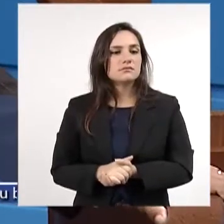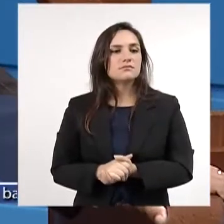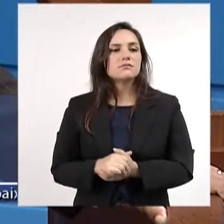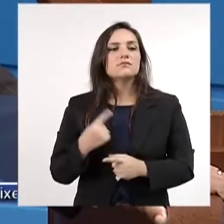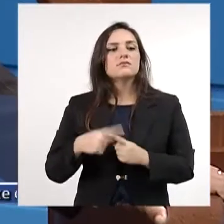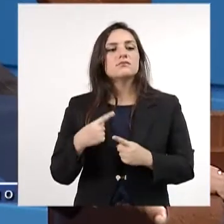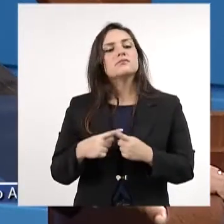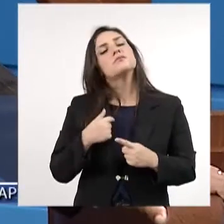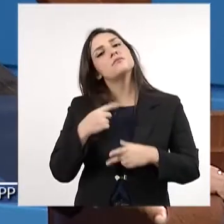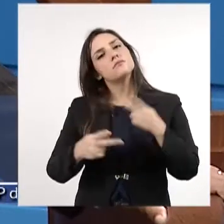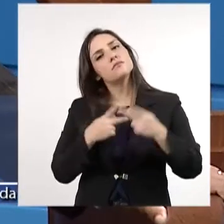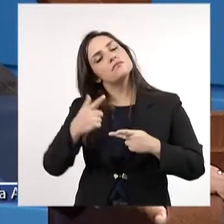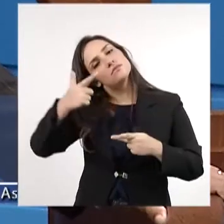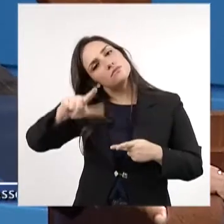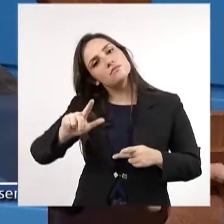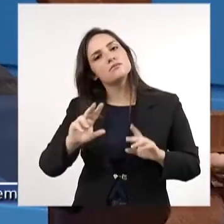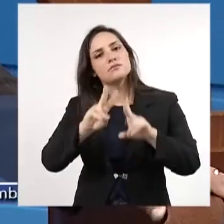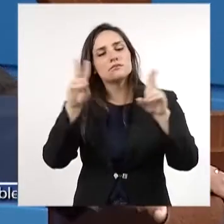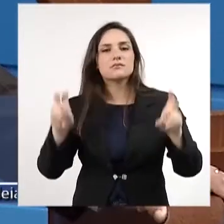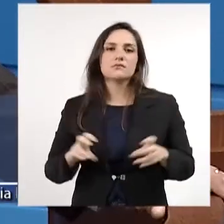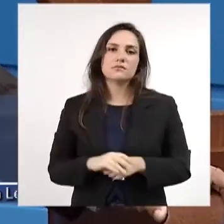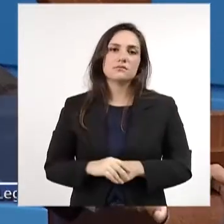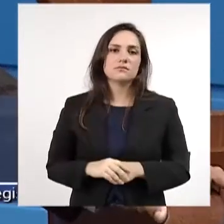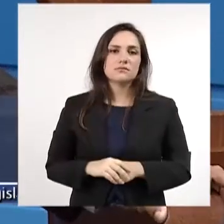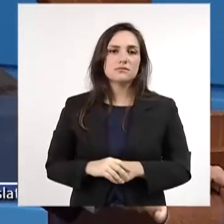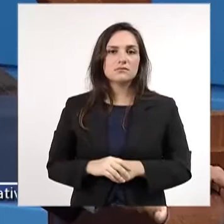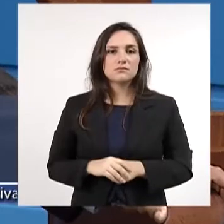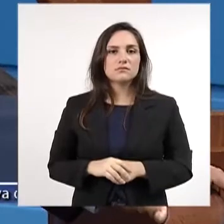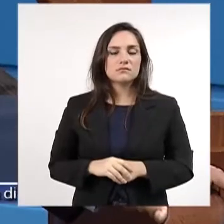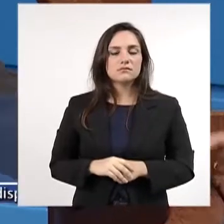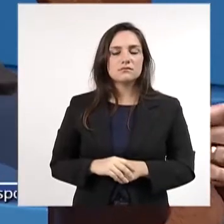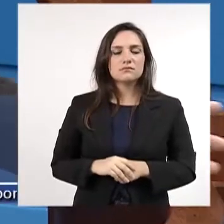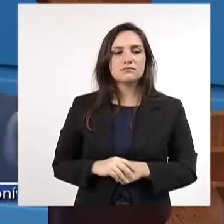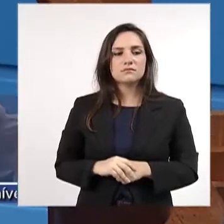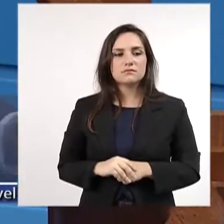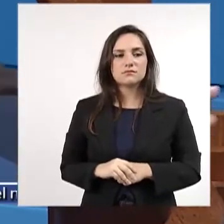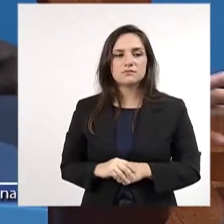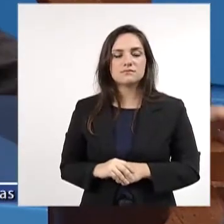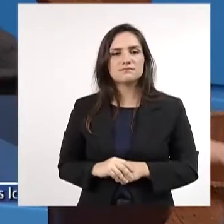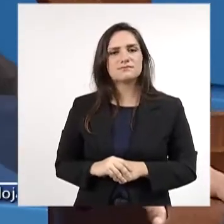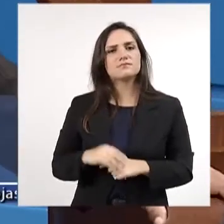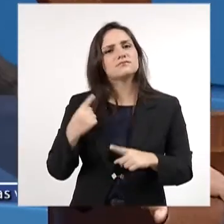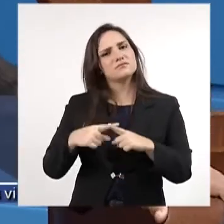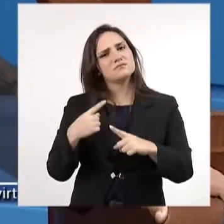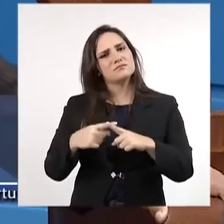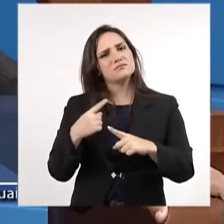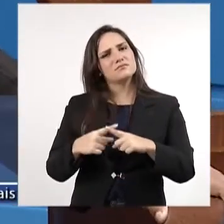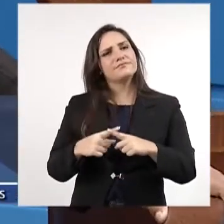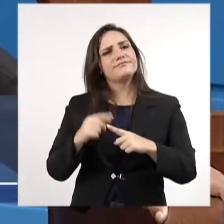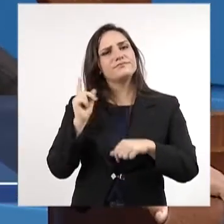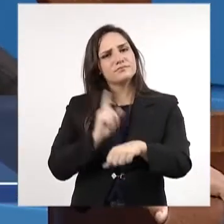novo? Até porque ontem nas redes sociais parou dúvida quando eu falei